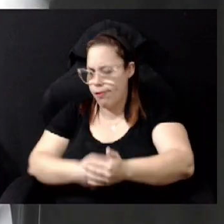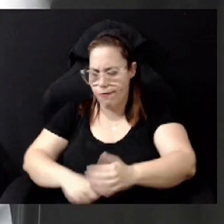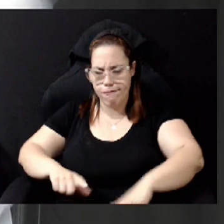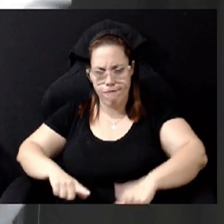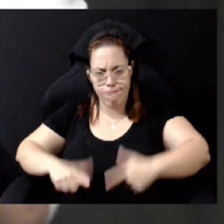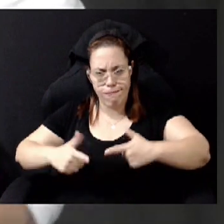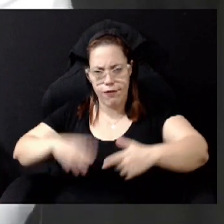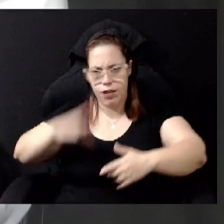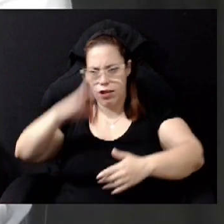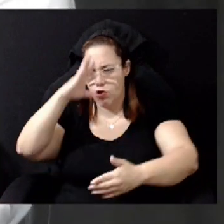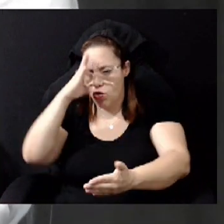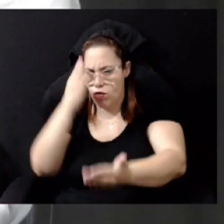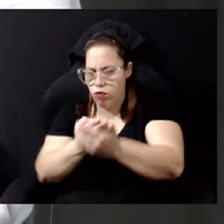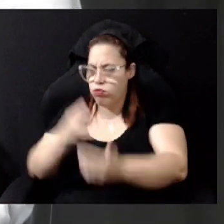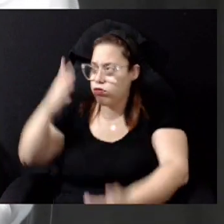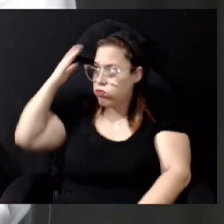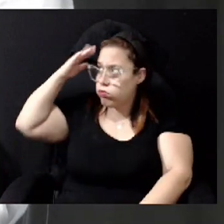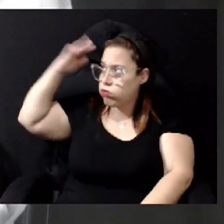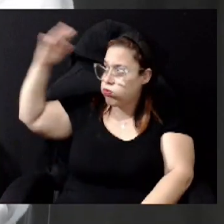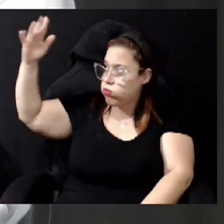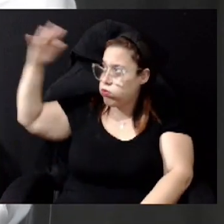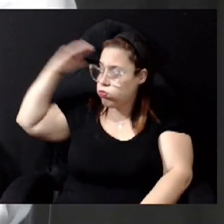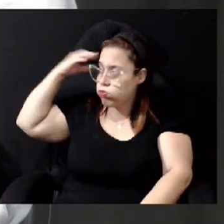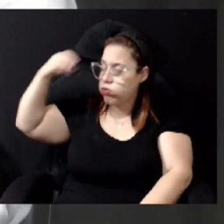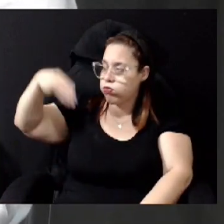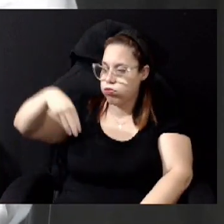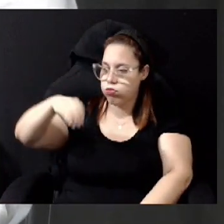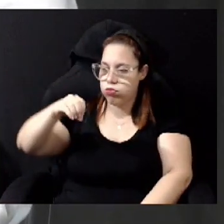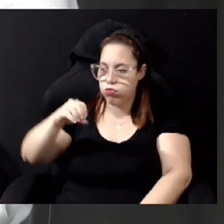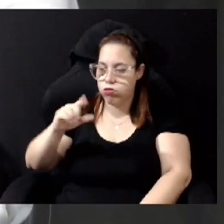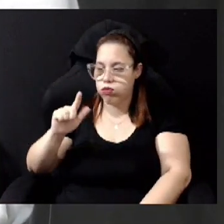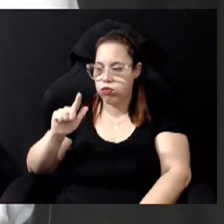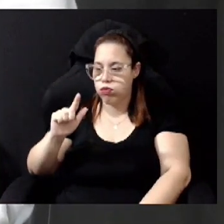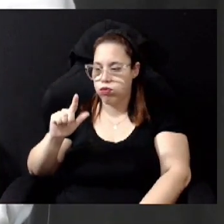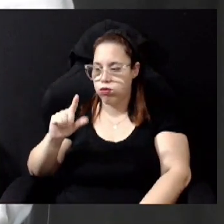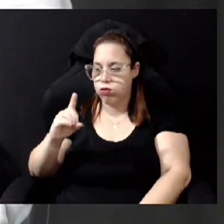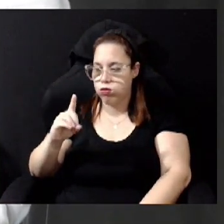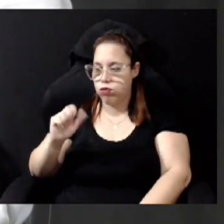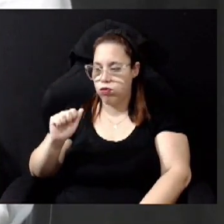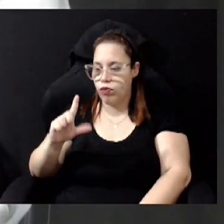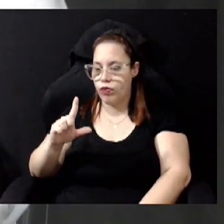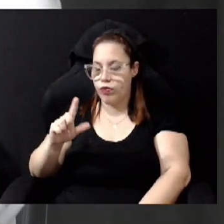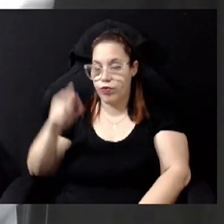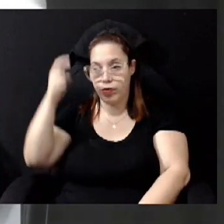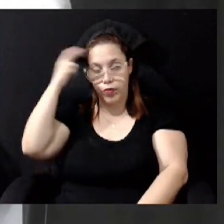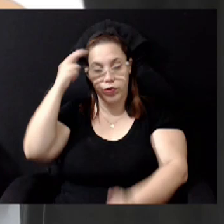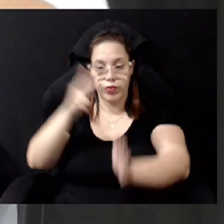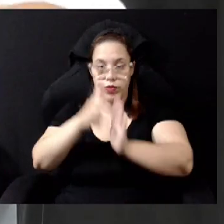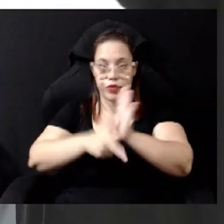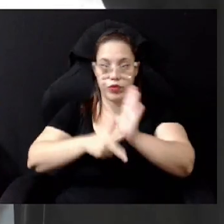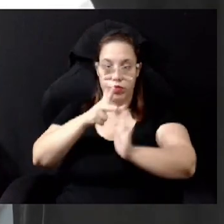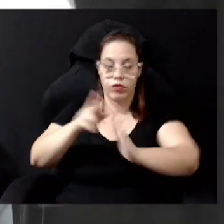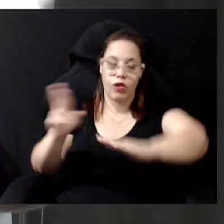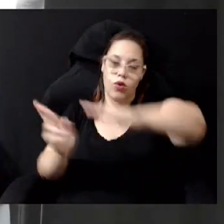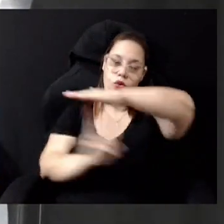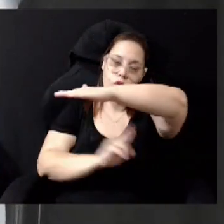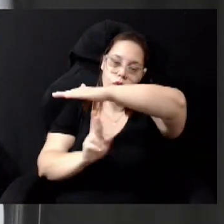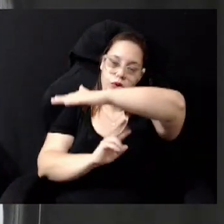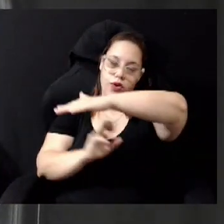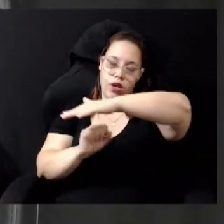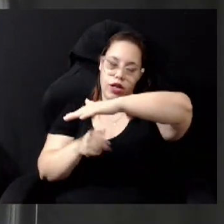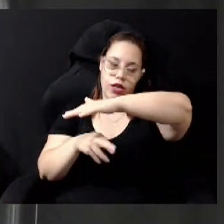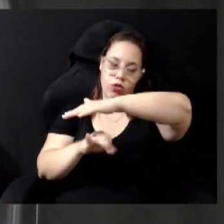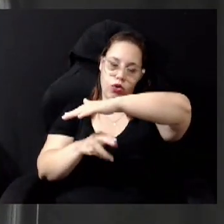muito de levar um modal ligando aqui a Estação Cultura pela rodovia Santos Dumont, atendendo todas